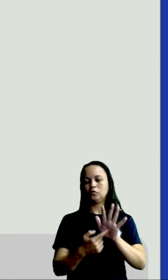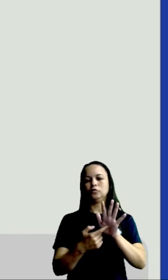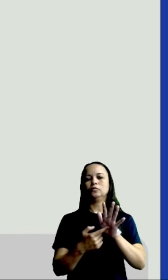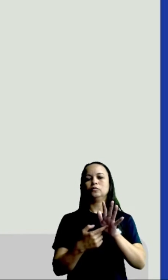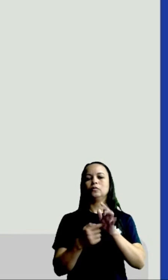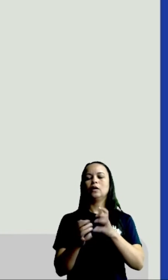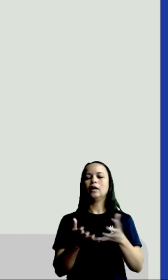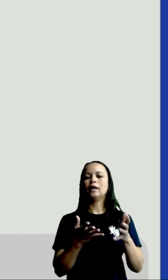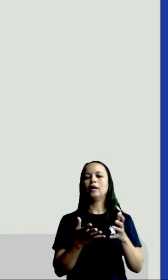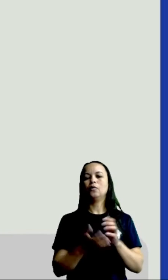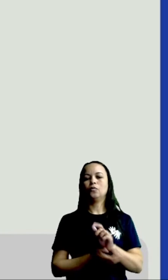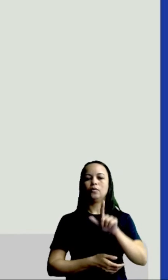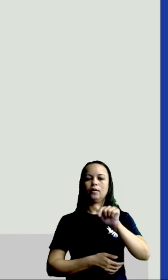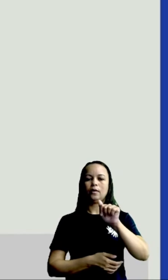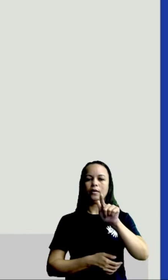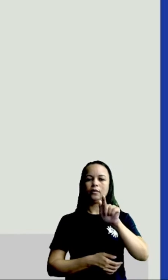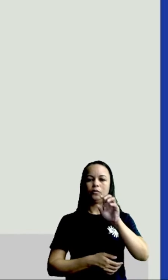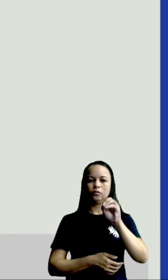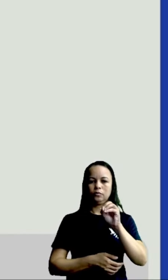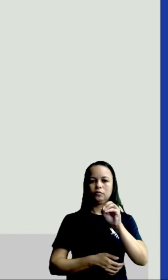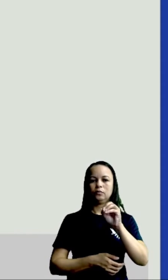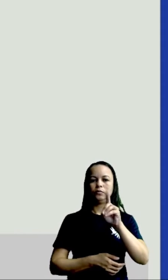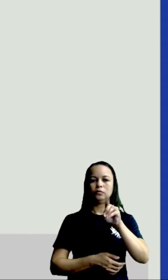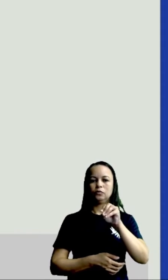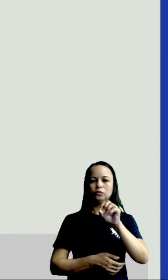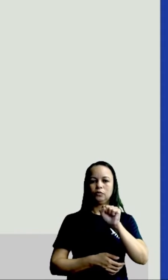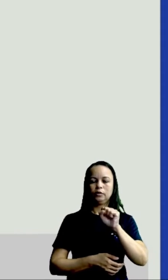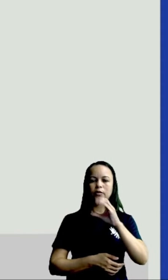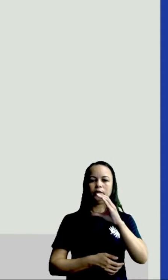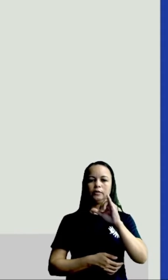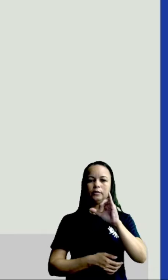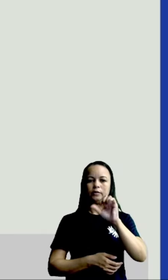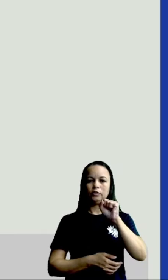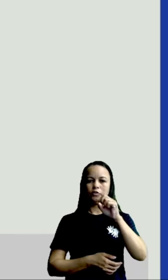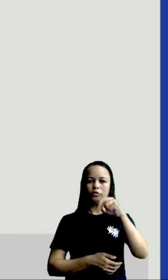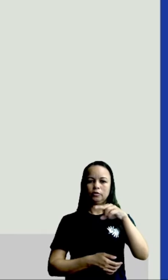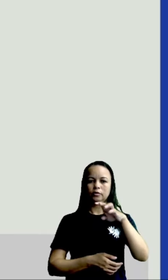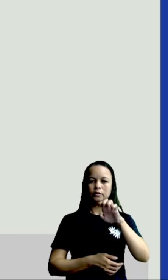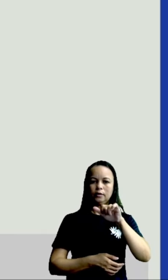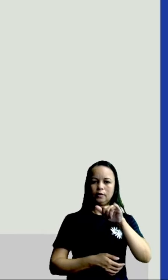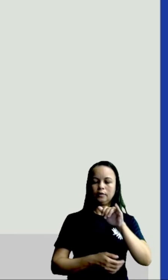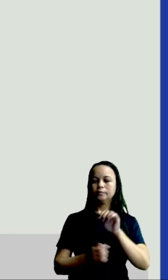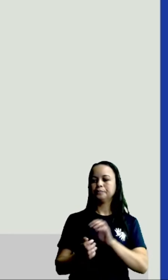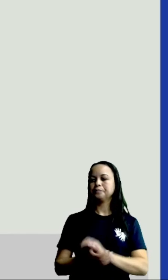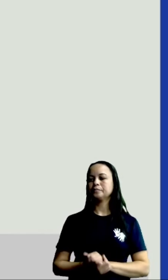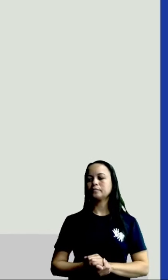é o lago dos Cisnes vamos lá vamos escutar